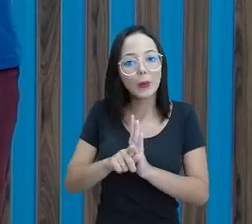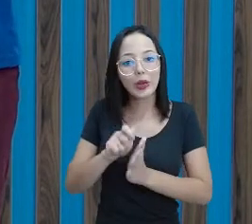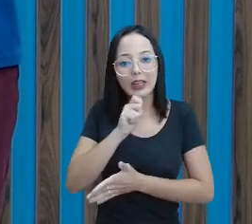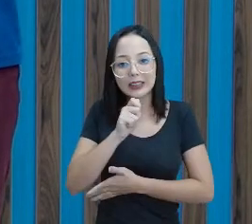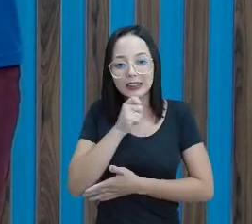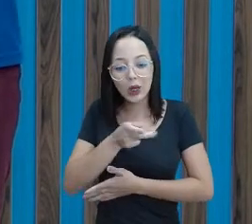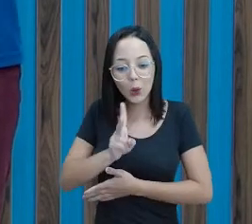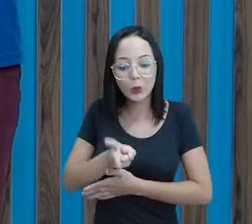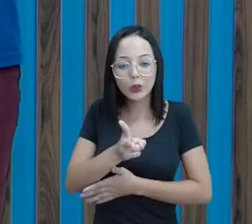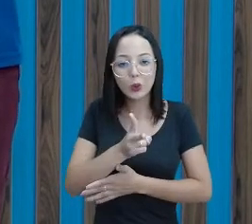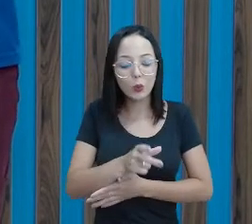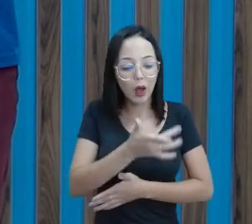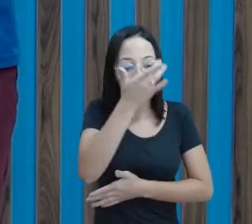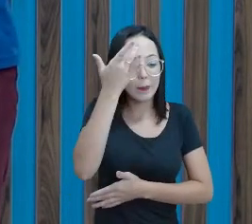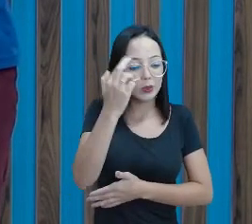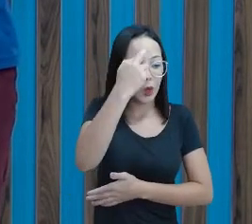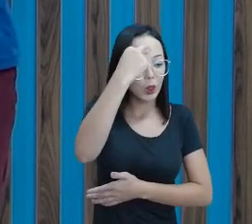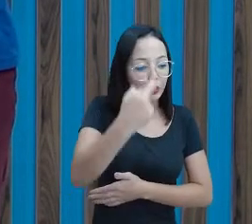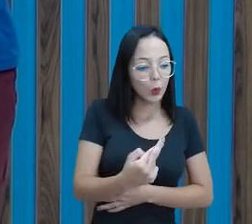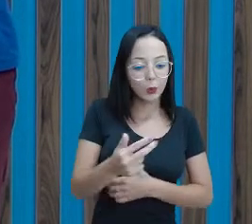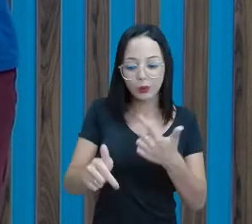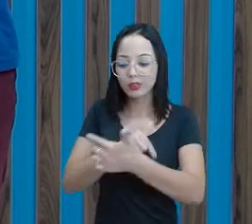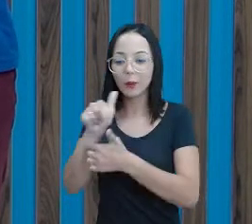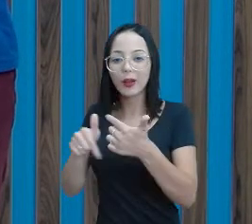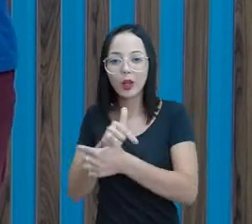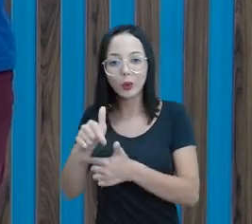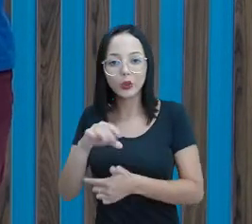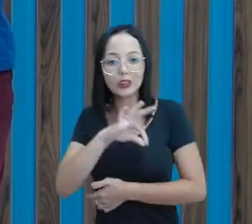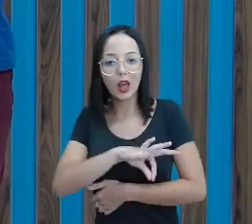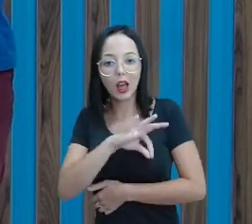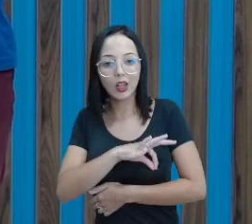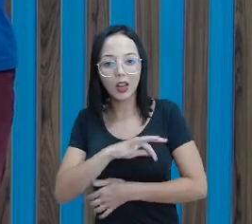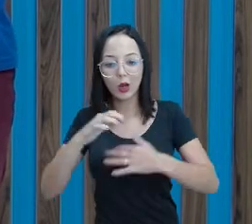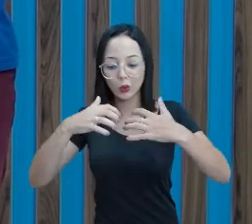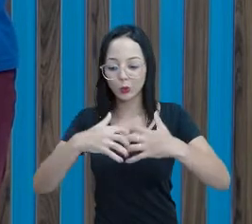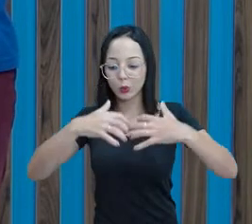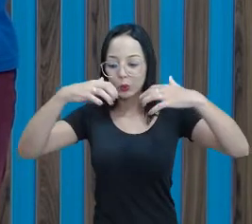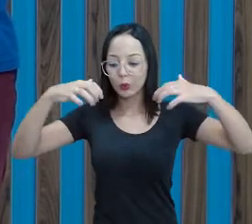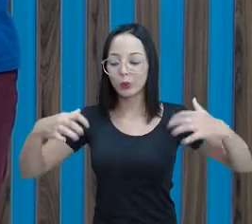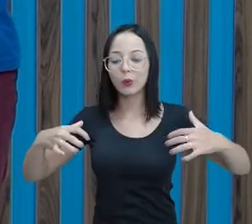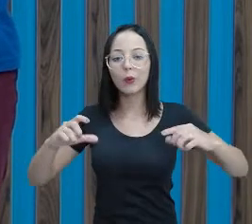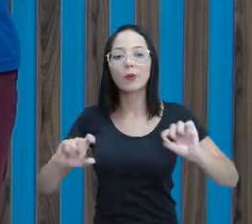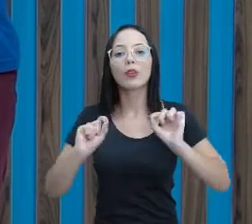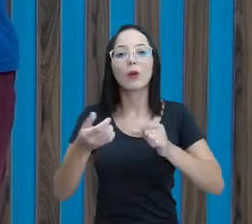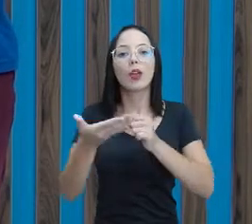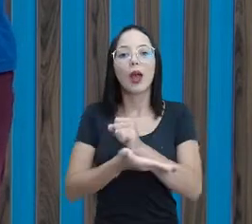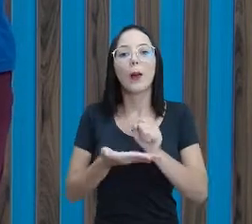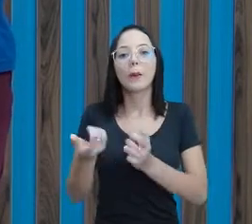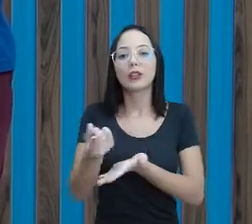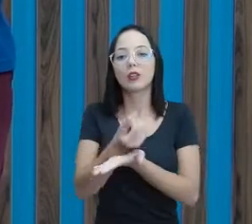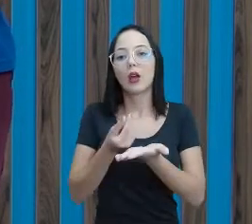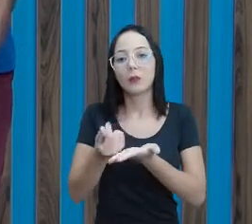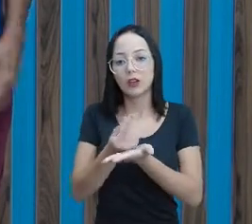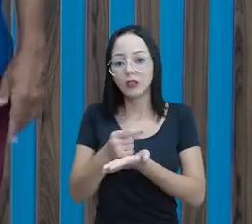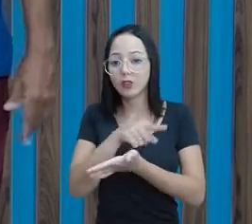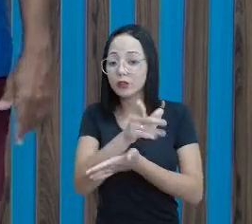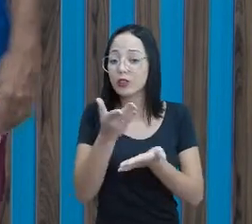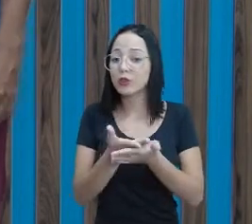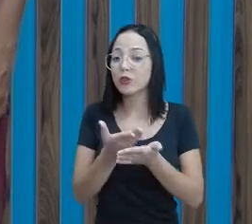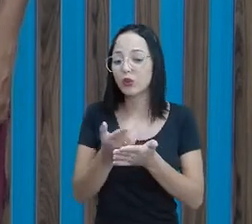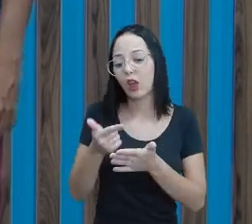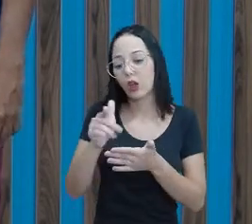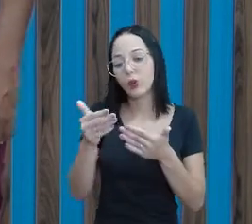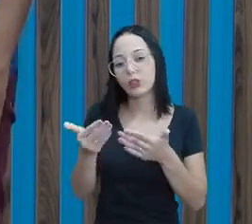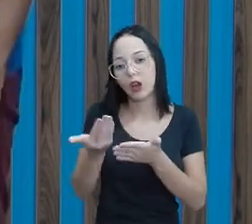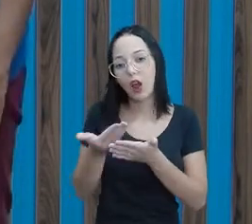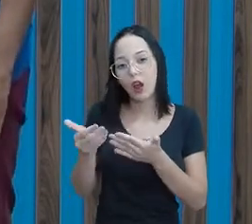gente. Empresários, operários ou trabalhadores assalariados. Esse é a base, realmente, do capitalismo, que vocês vão ver isso numa outra